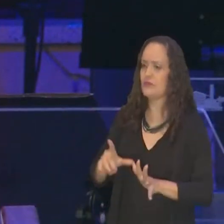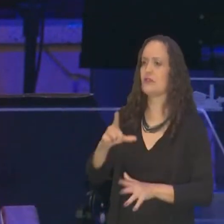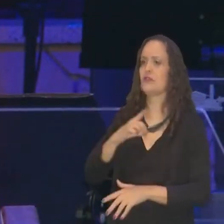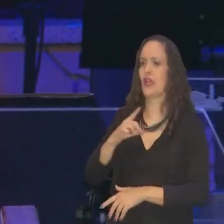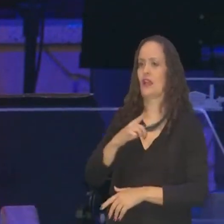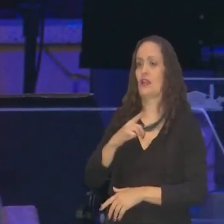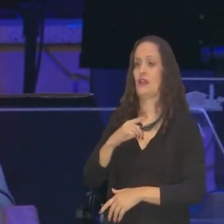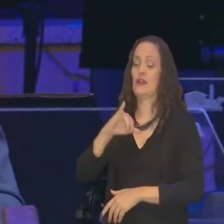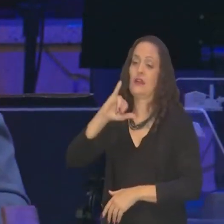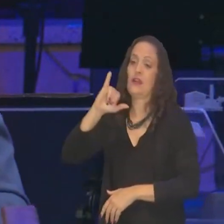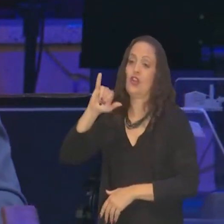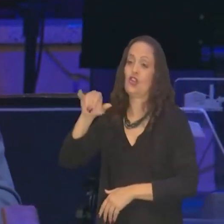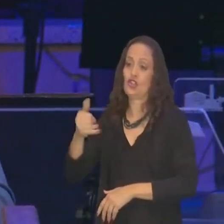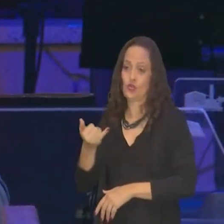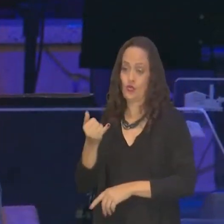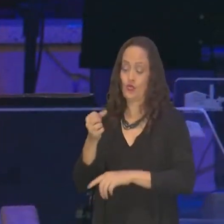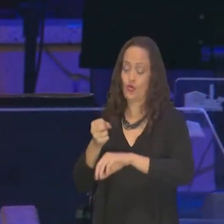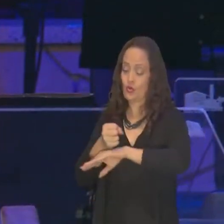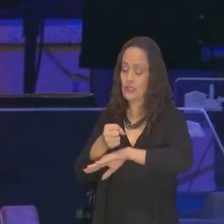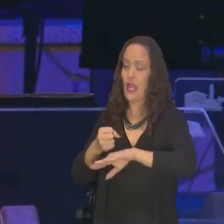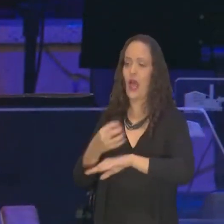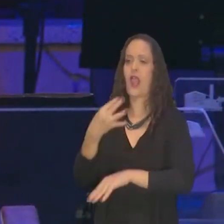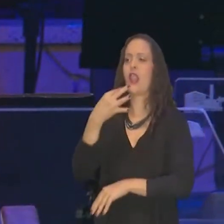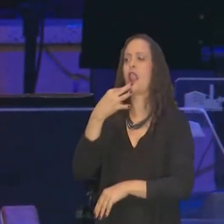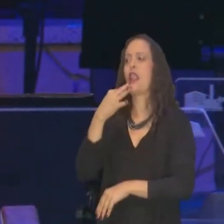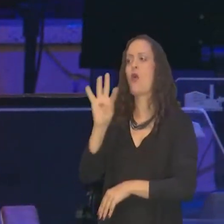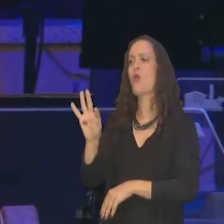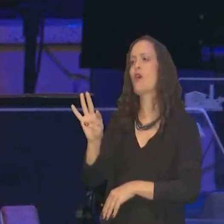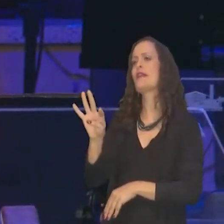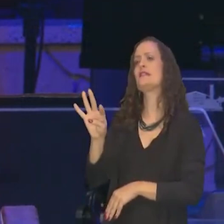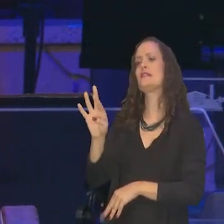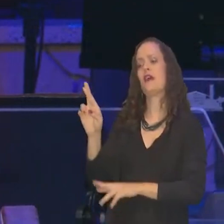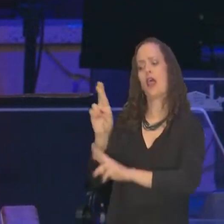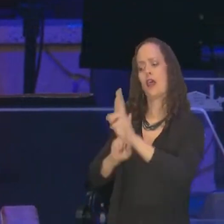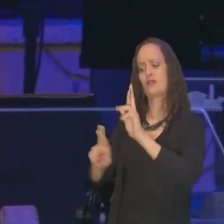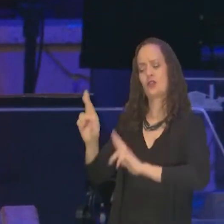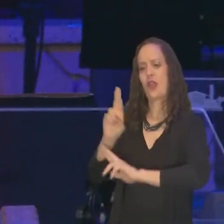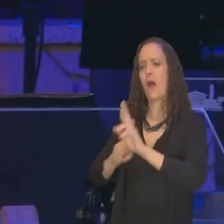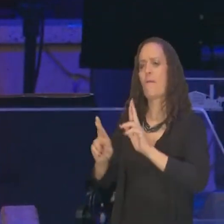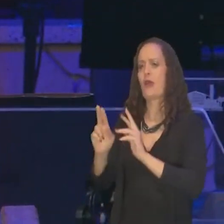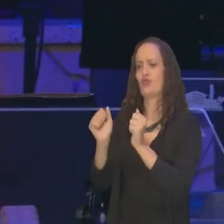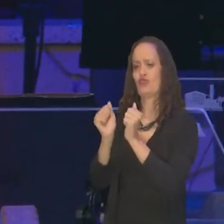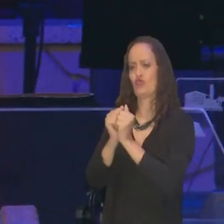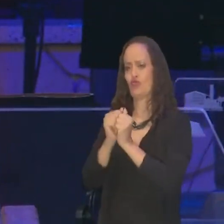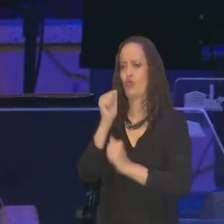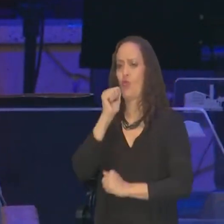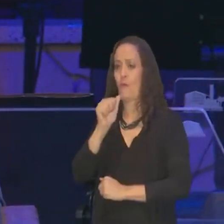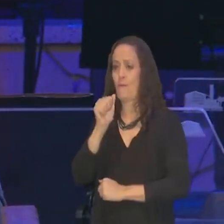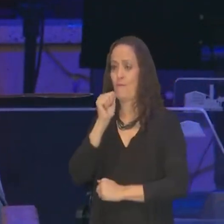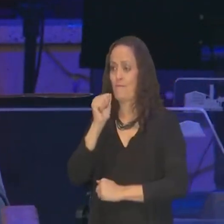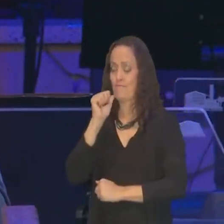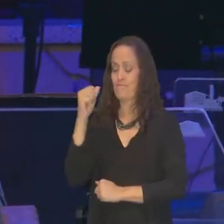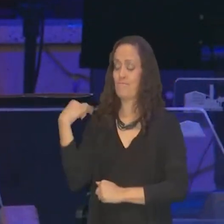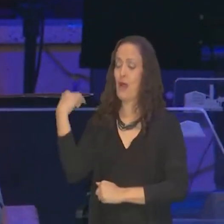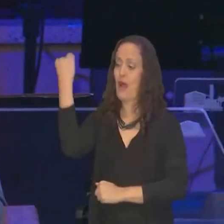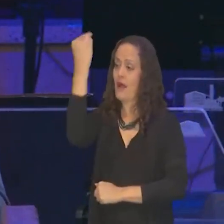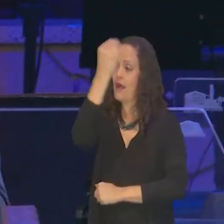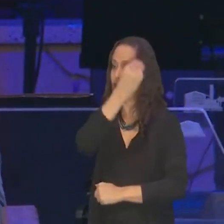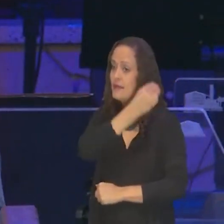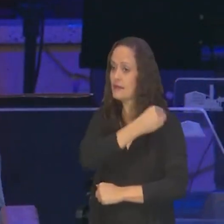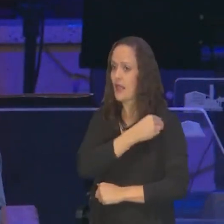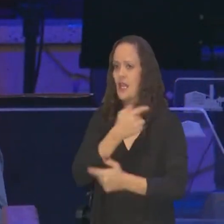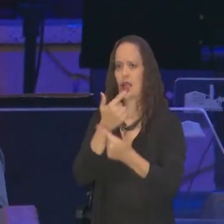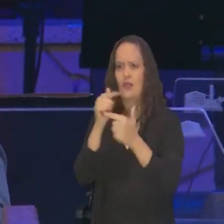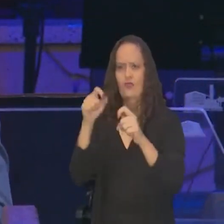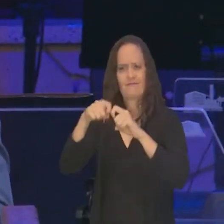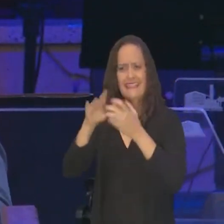não conheceu Maria, e esse conhecer é um conhecer sexual. Ele não teve contato sexual